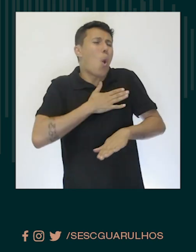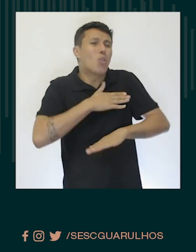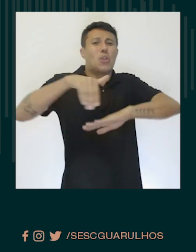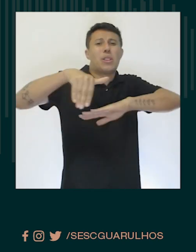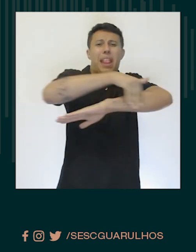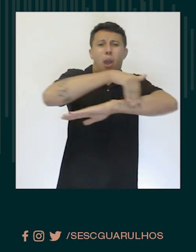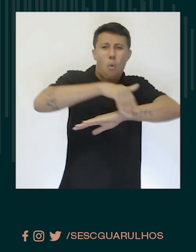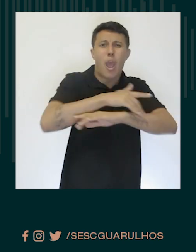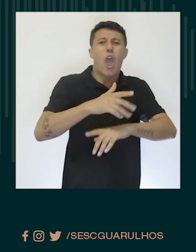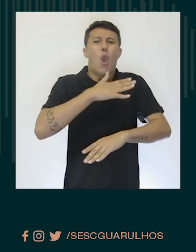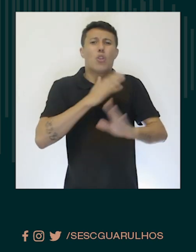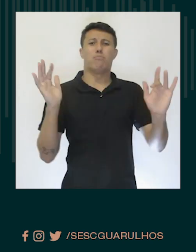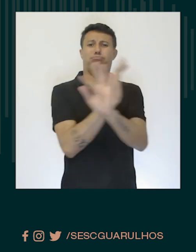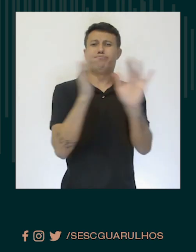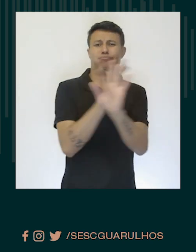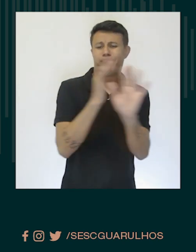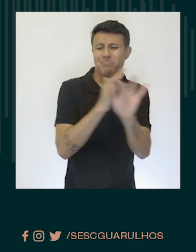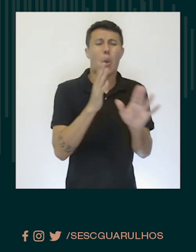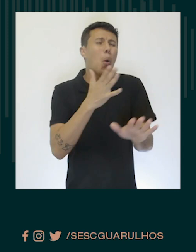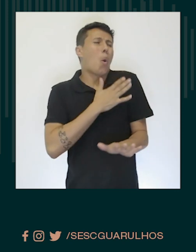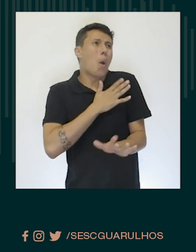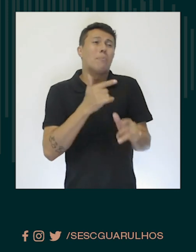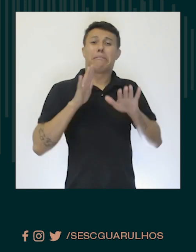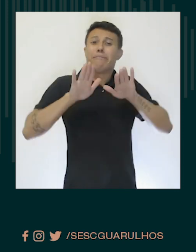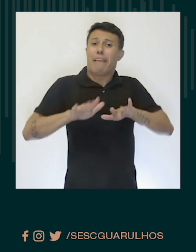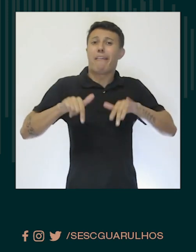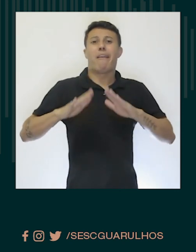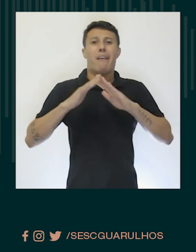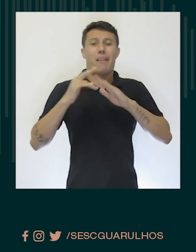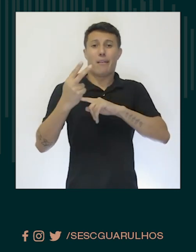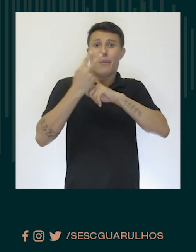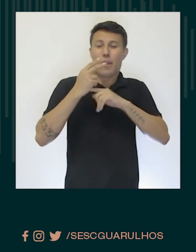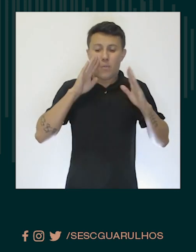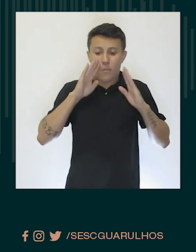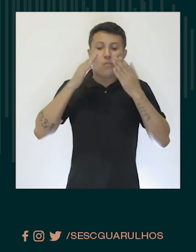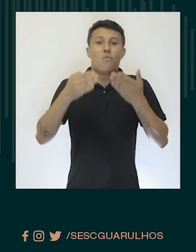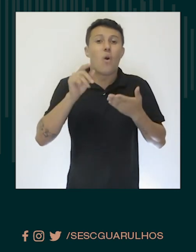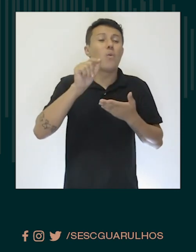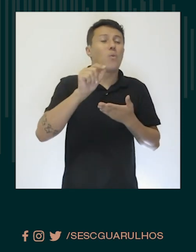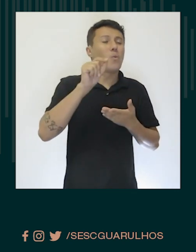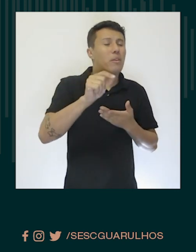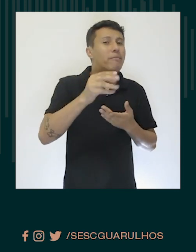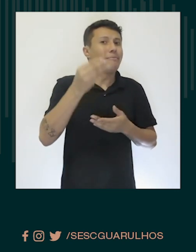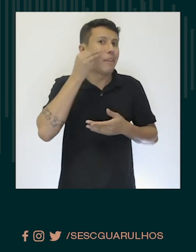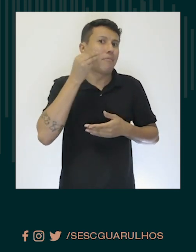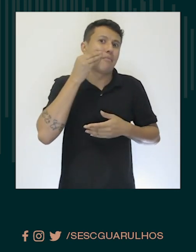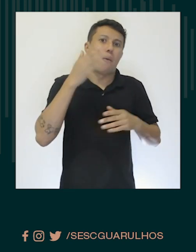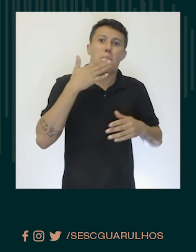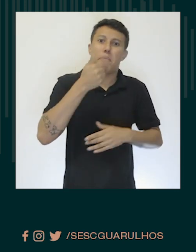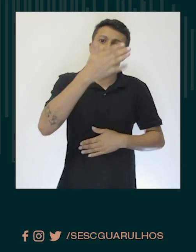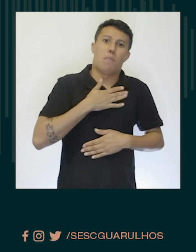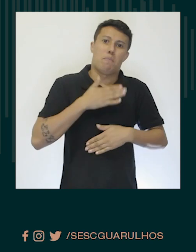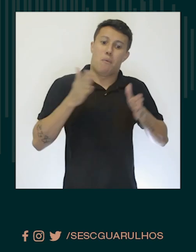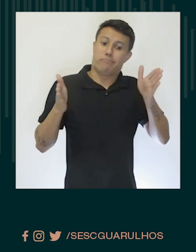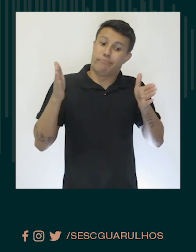estamos aqui, firmão, focado em fazer o que dá pra fazer por enquanto. Então, enquanto eu não tô tanto